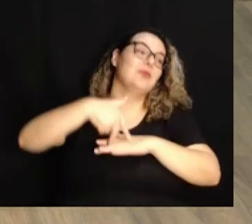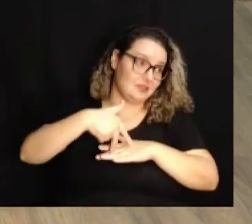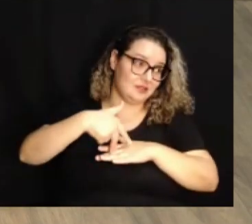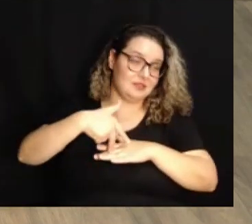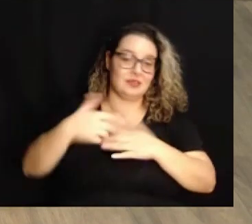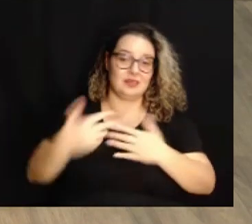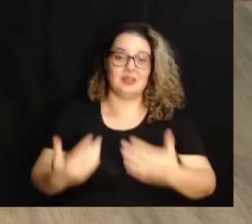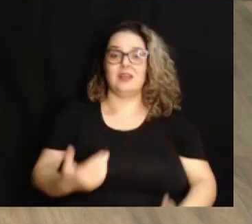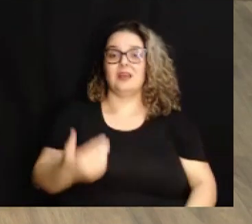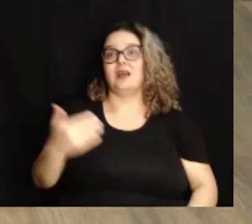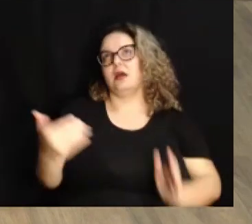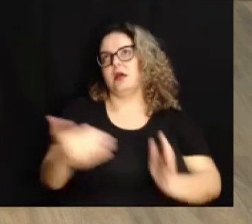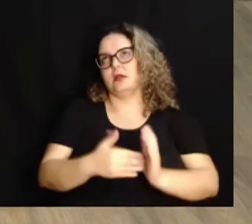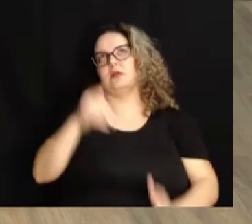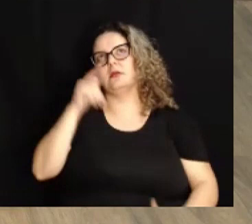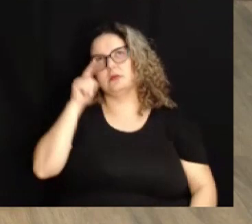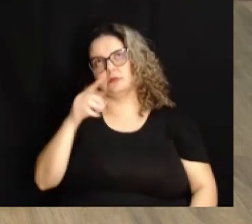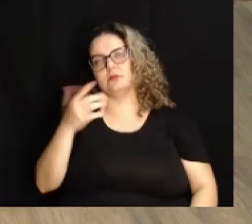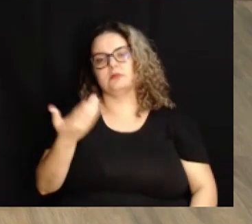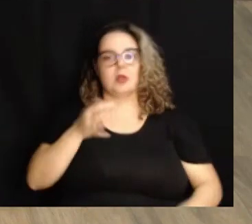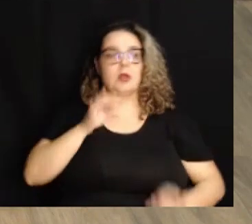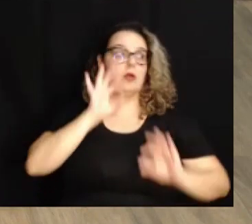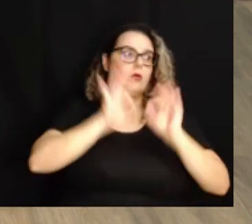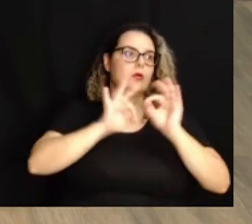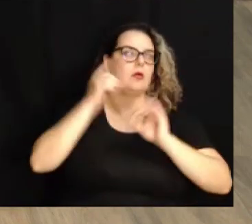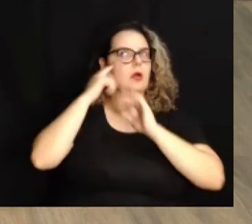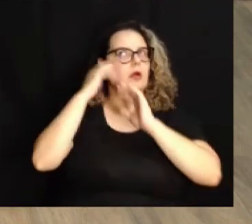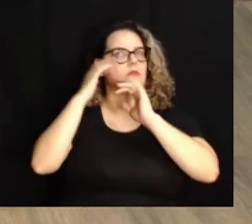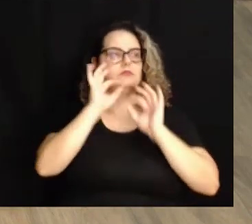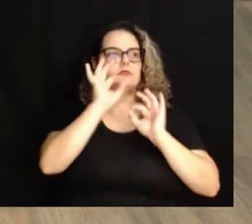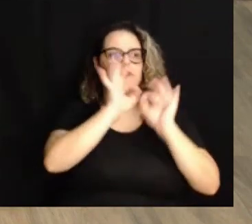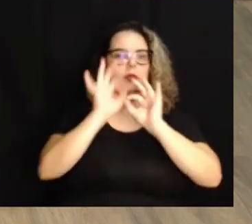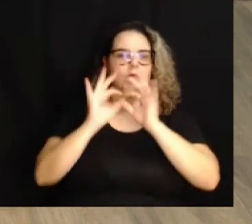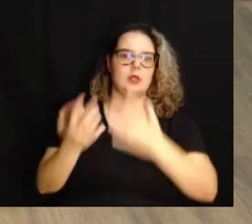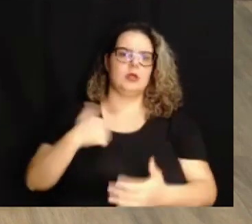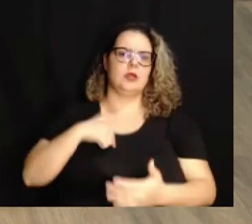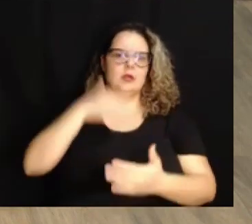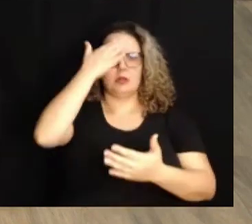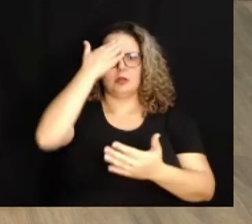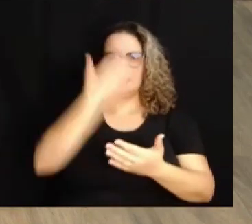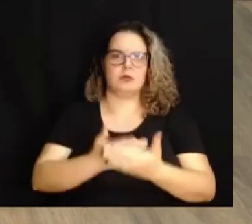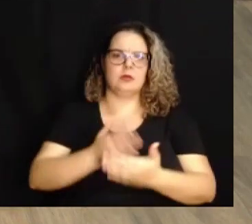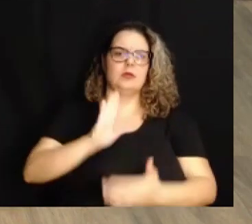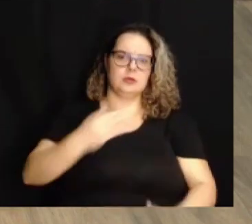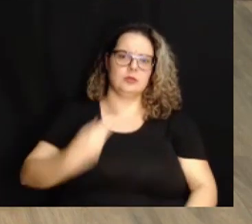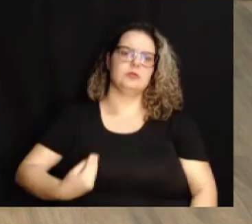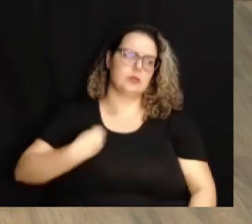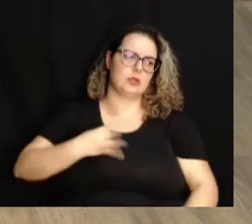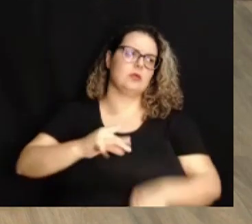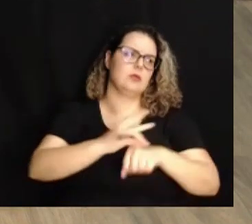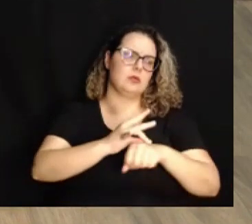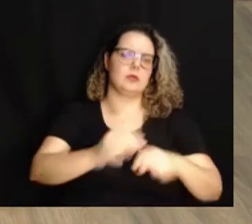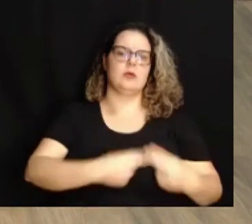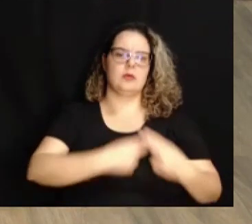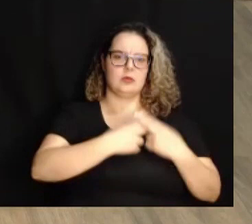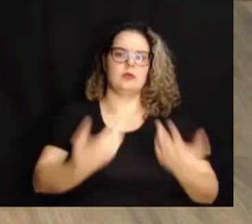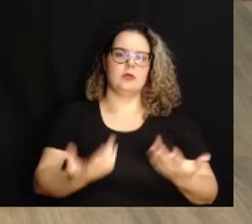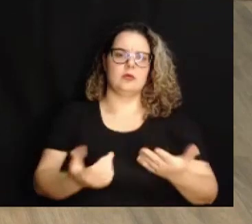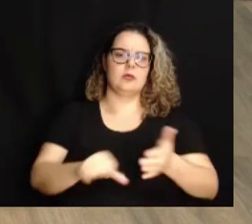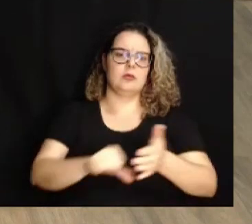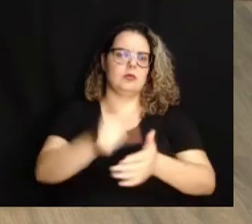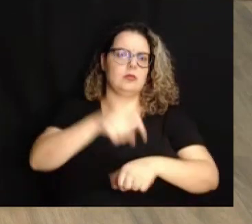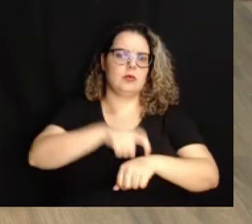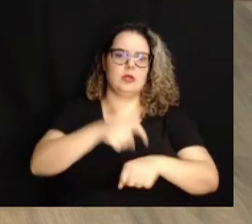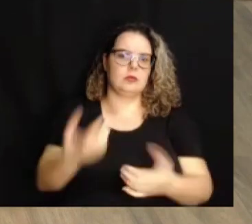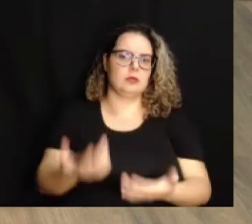conseguir organizar os pensamentos, eu acredito, eu já passei pelo luto e assim, o primeiro momento é que você